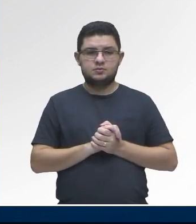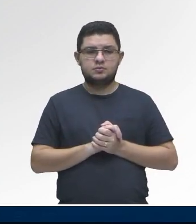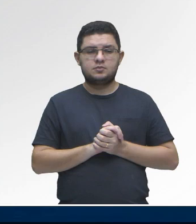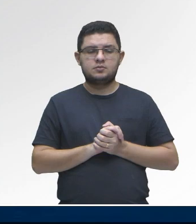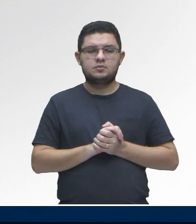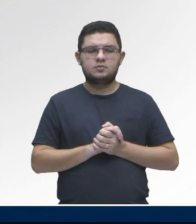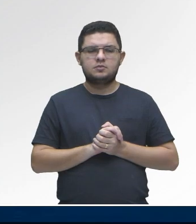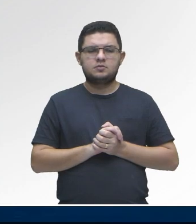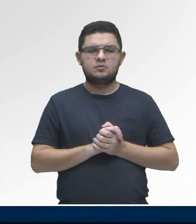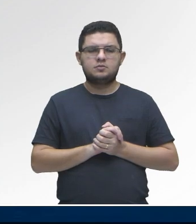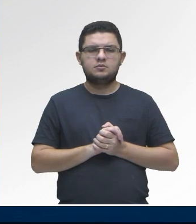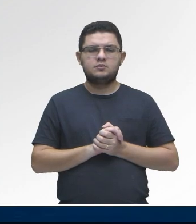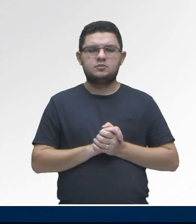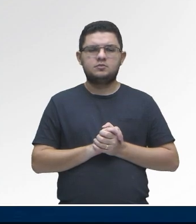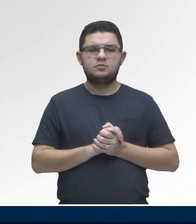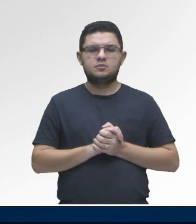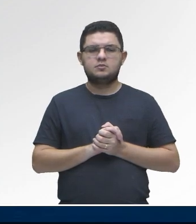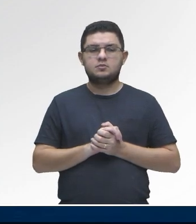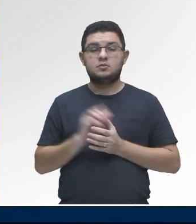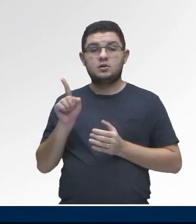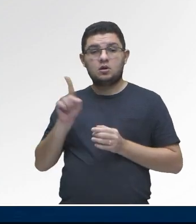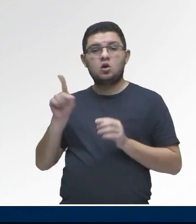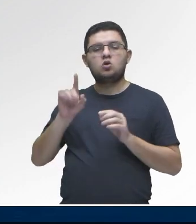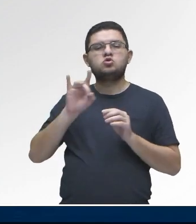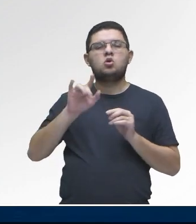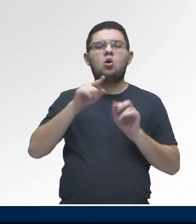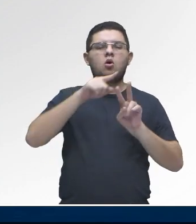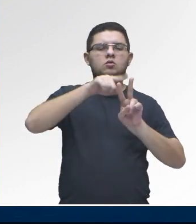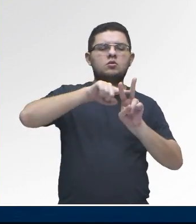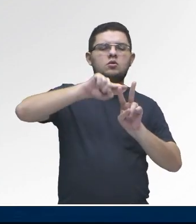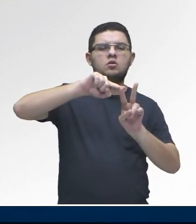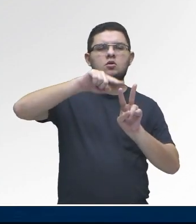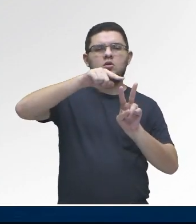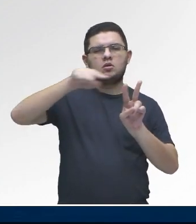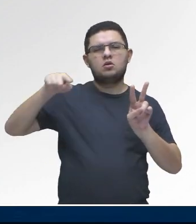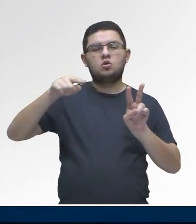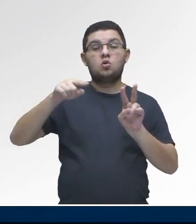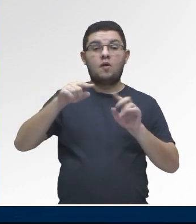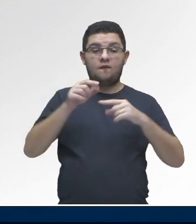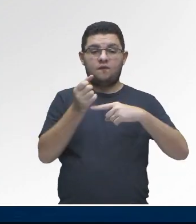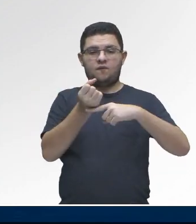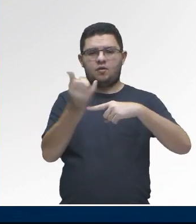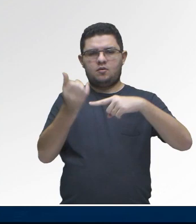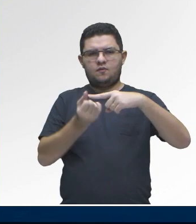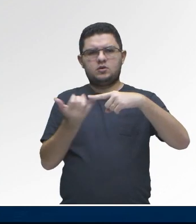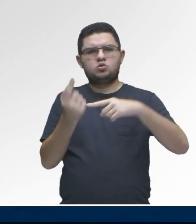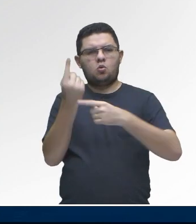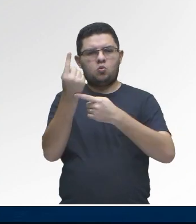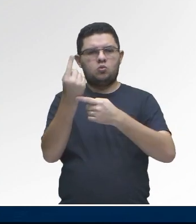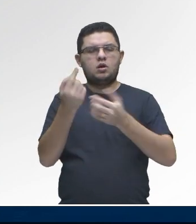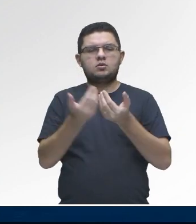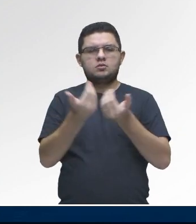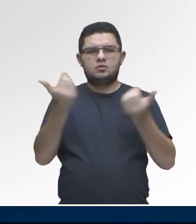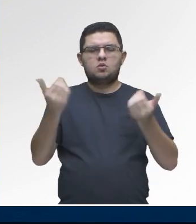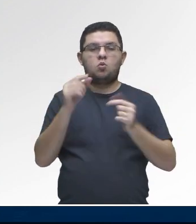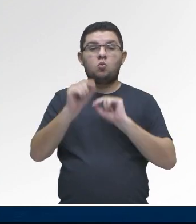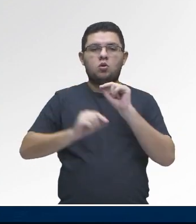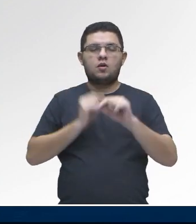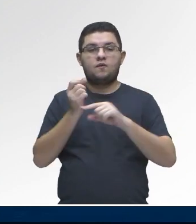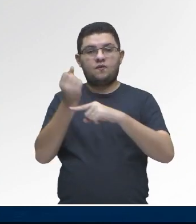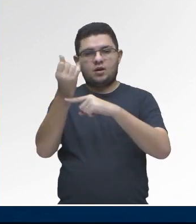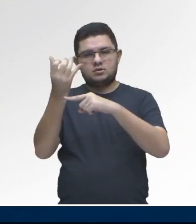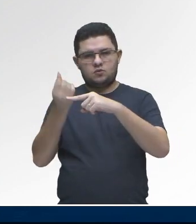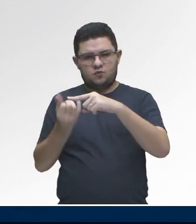196 e 49 está numa única fração. Então, nós desmembramos em duas frações. Ou